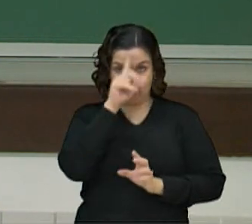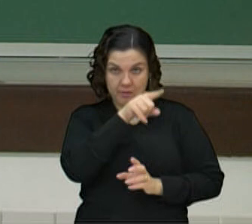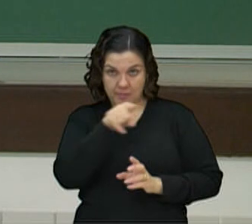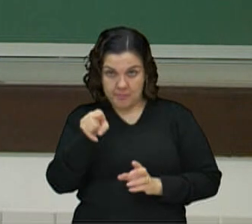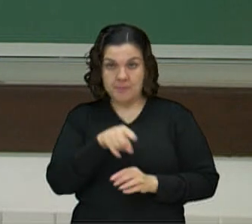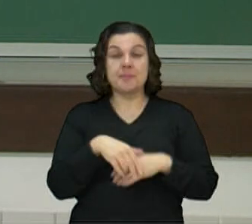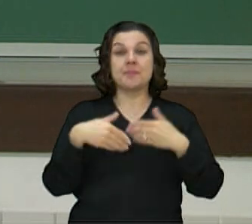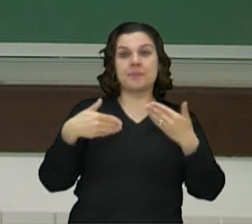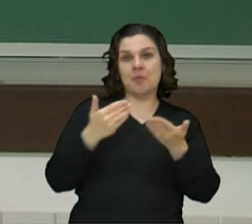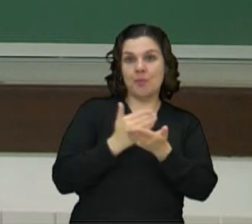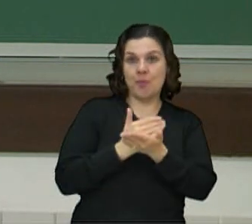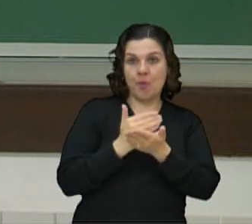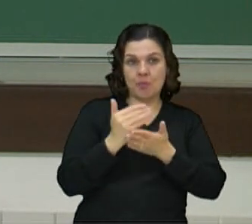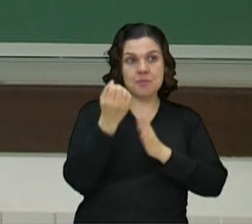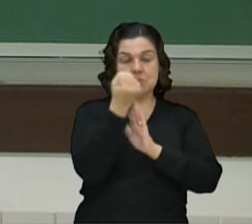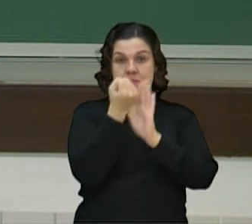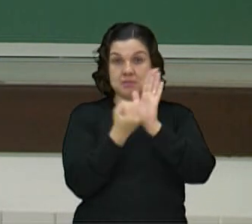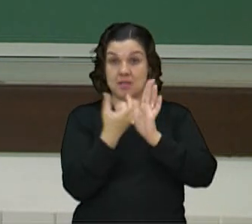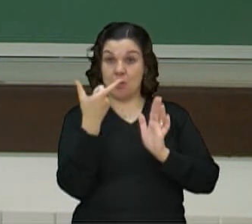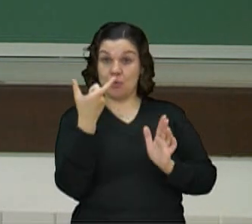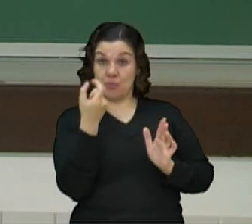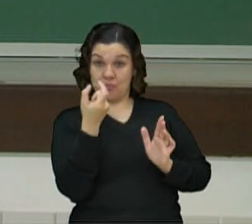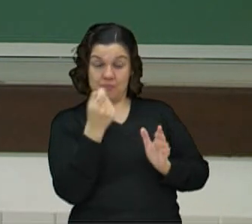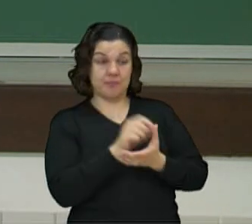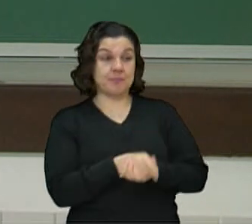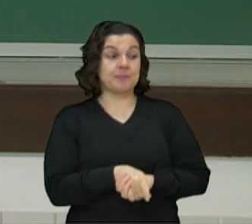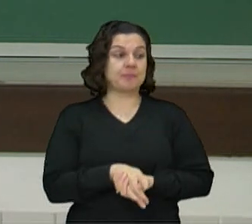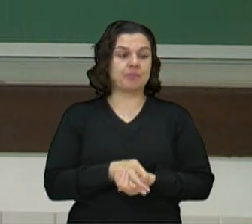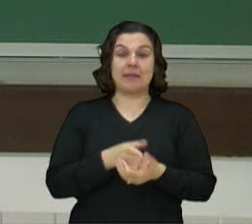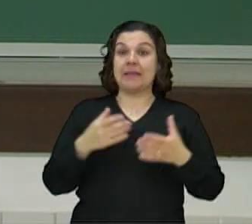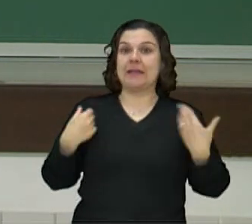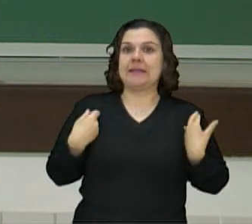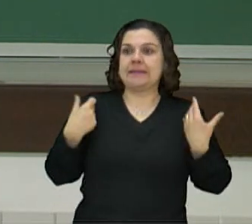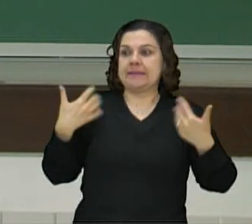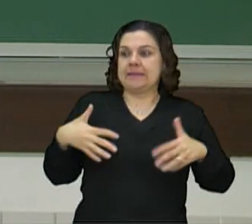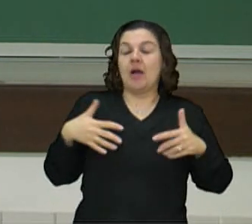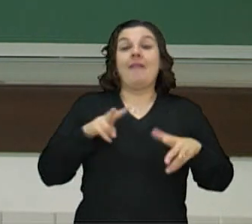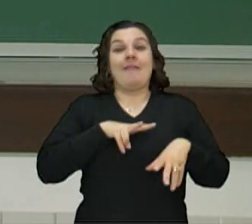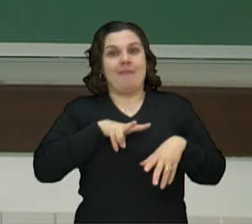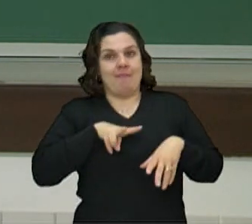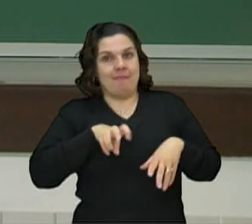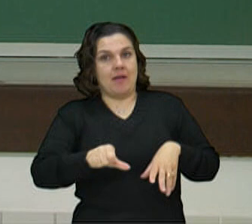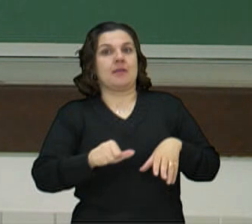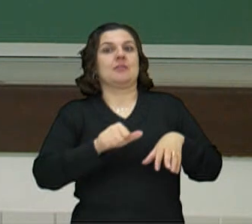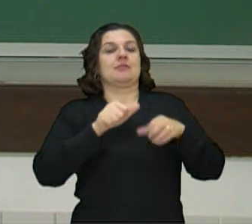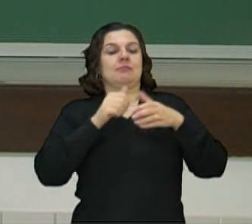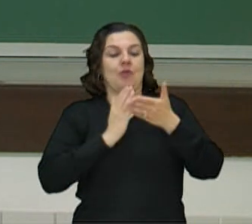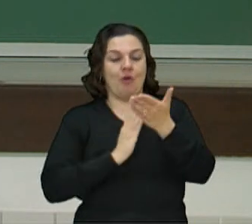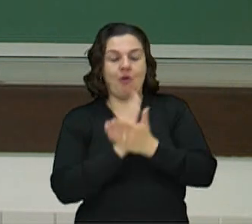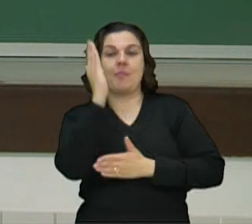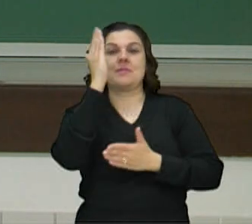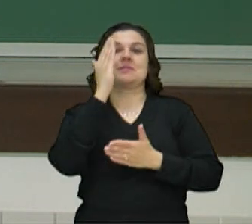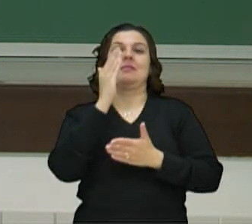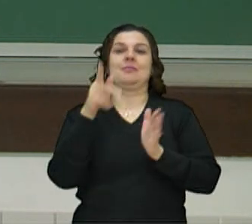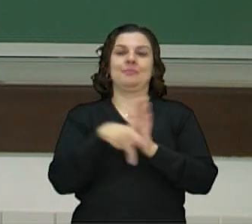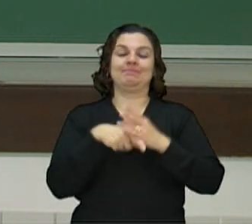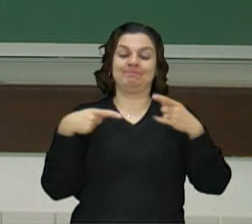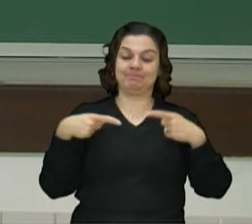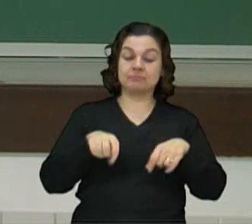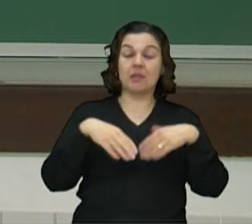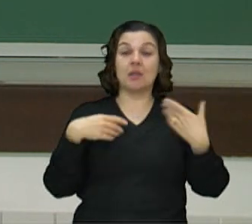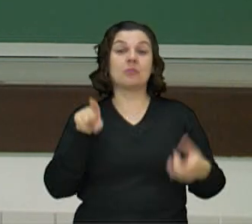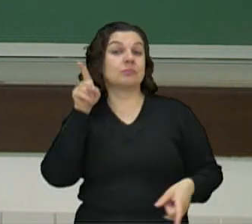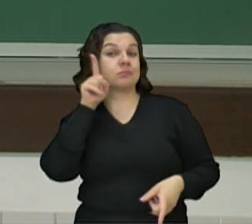E o início do século XX com essa expectativa de que a guerra iria começar a qualquer momento. Então os Estados Unidos seria